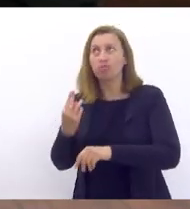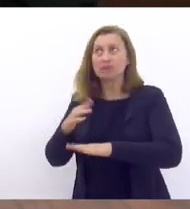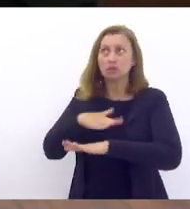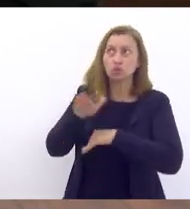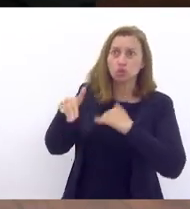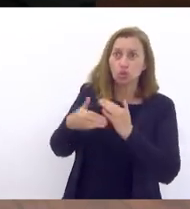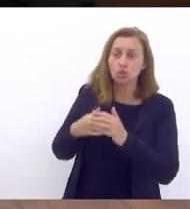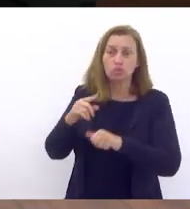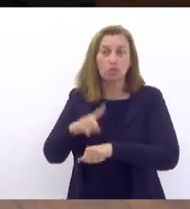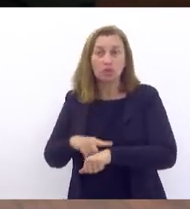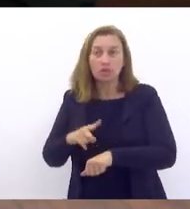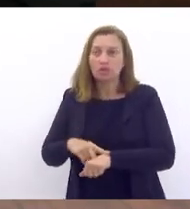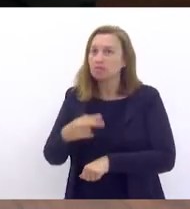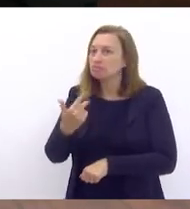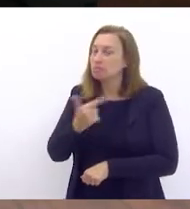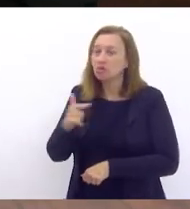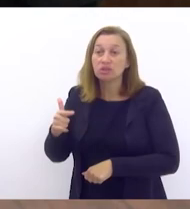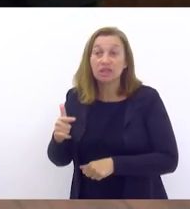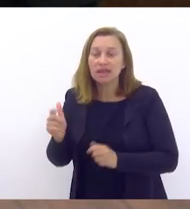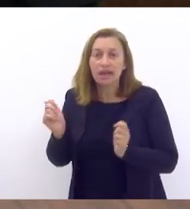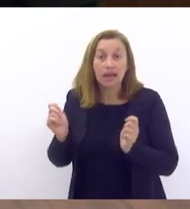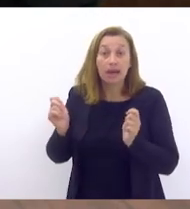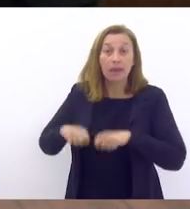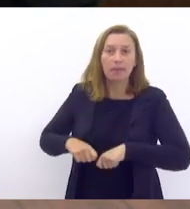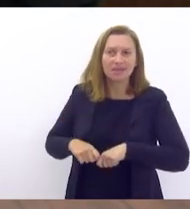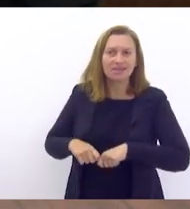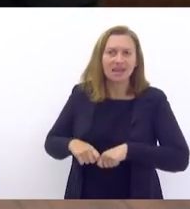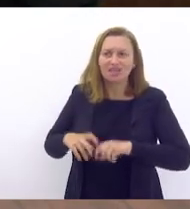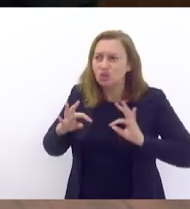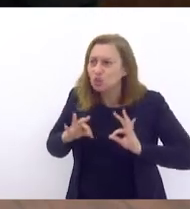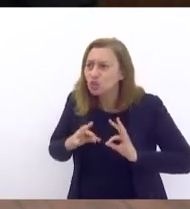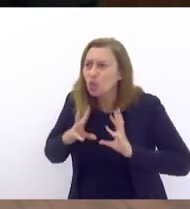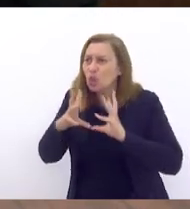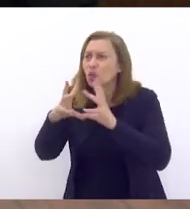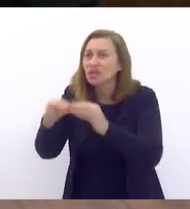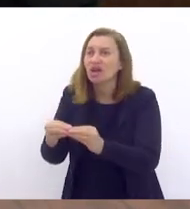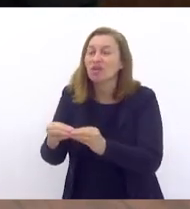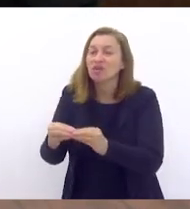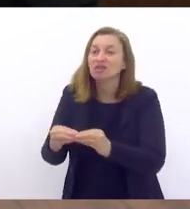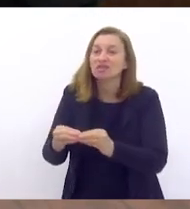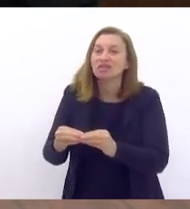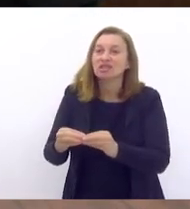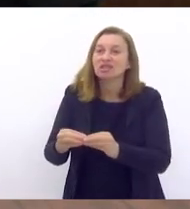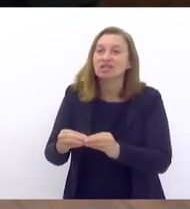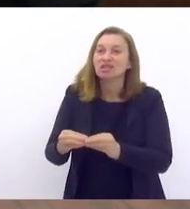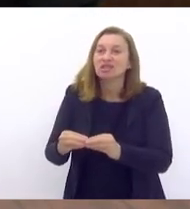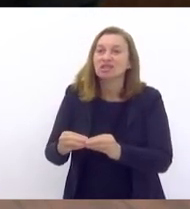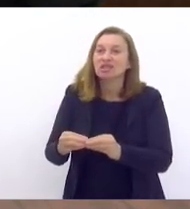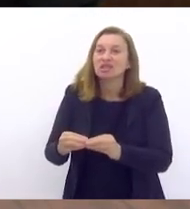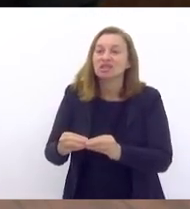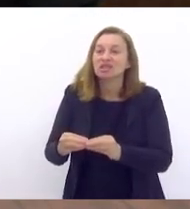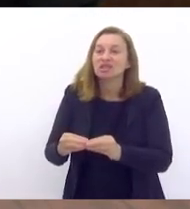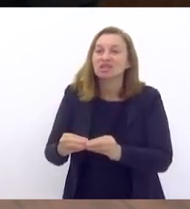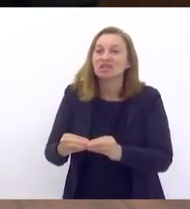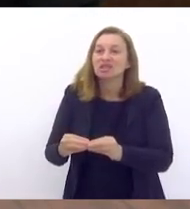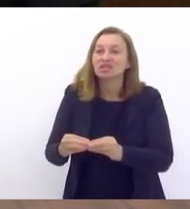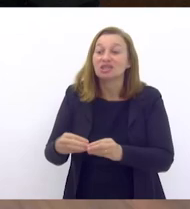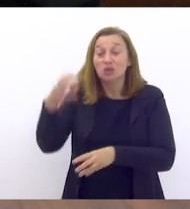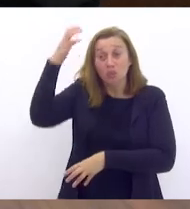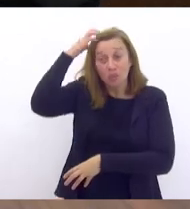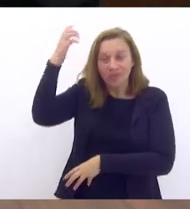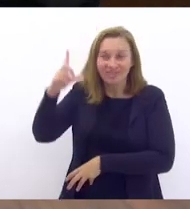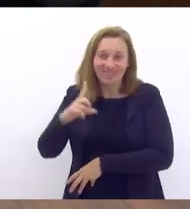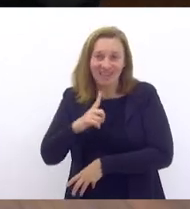momentos, ela não tem a capacidade plena de ser senhor de suas próprias atitudes.